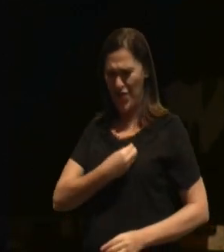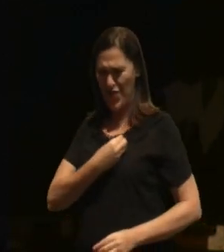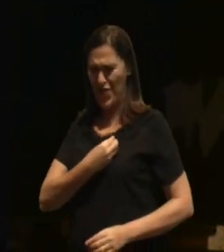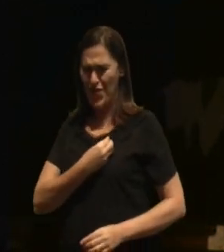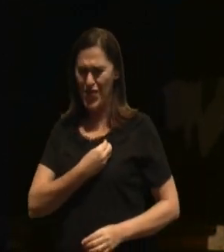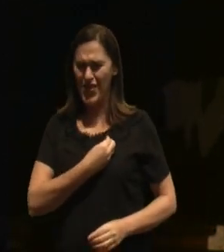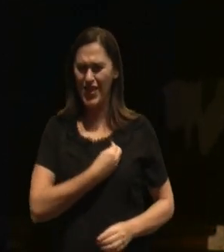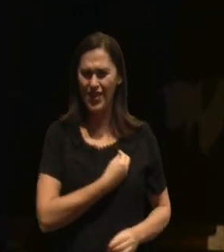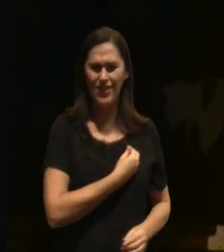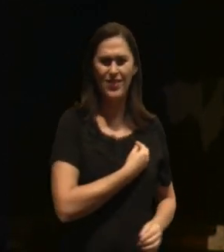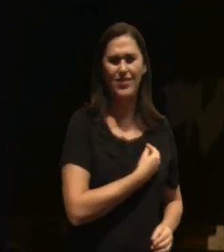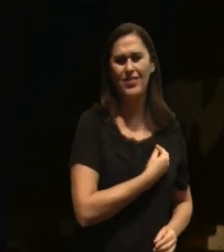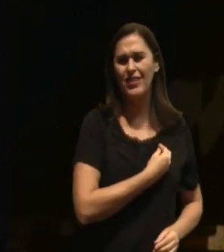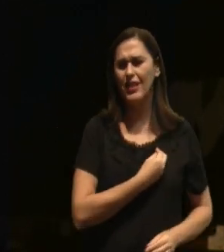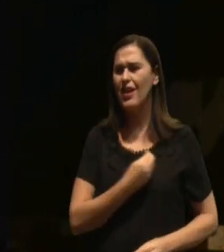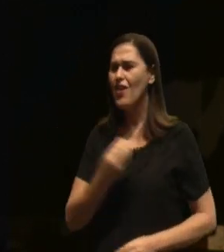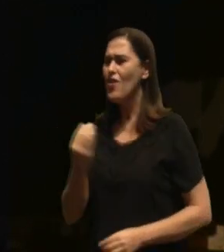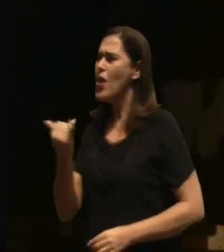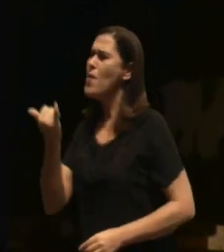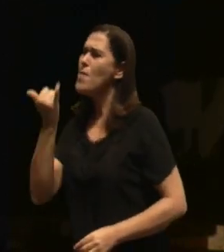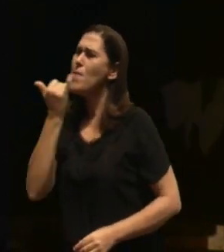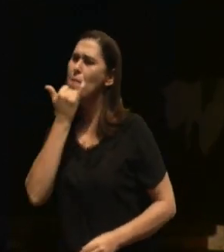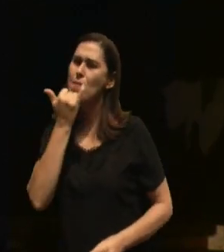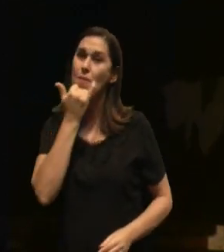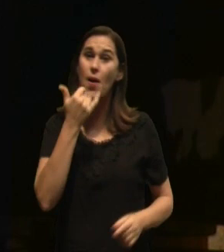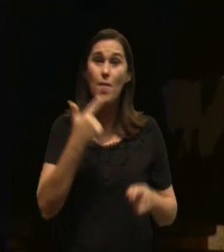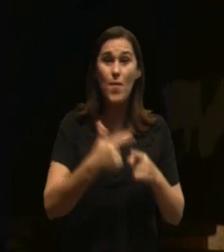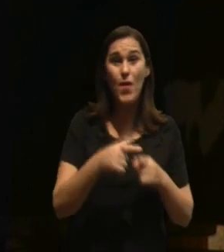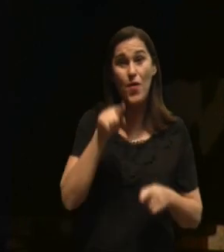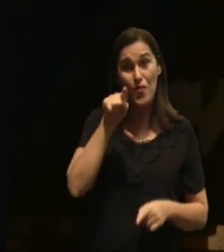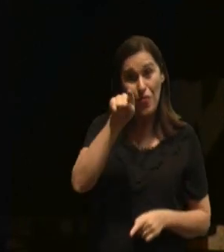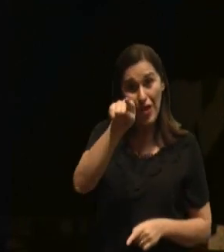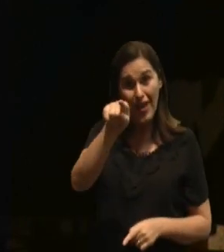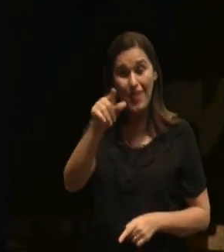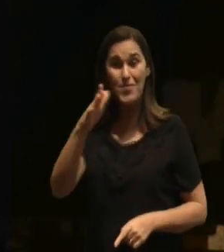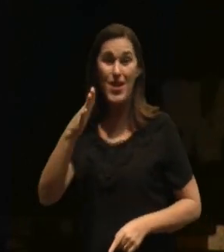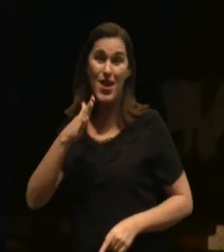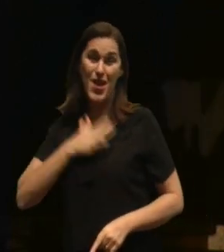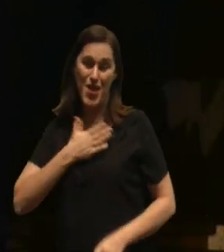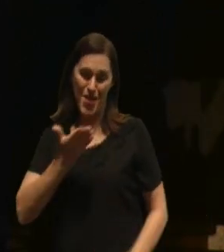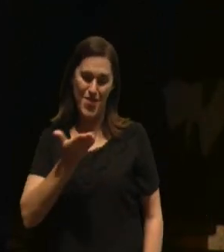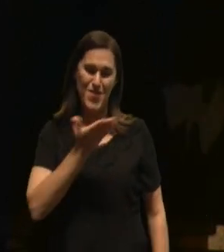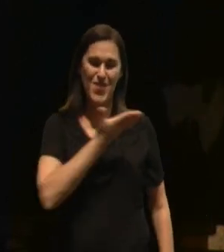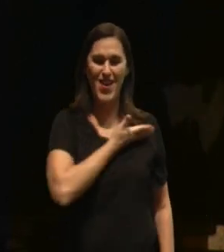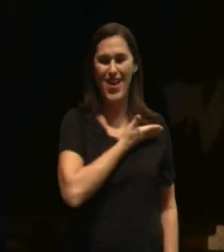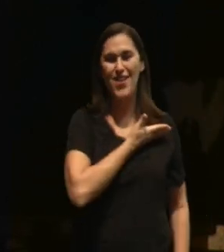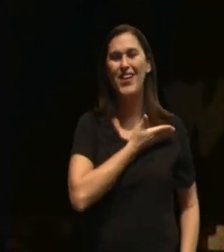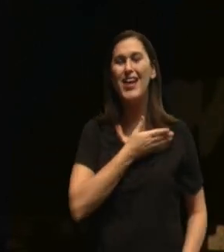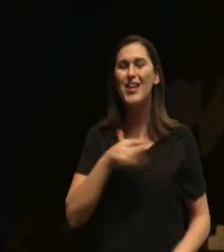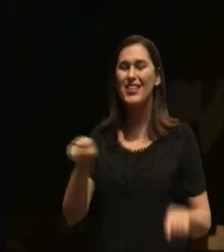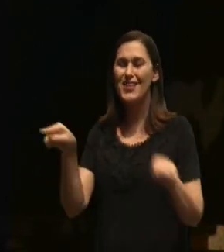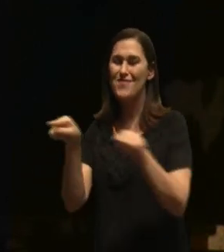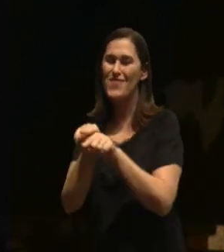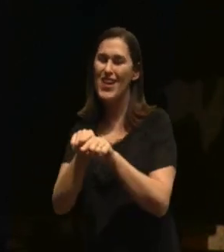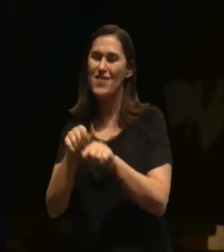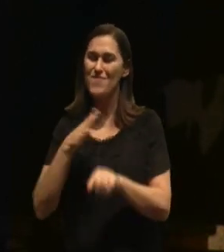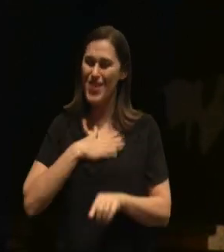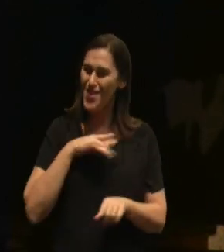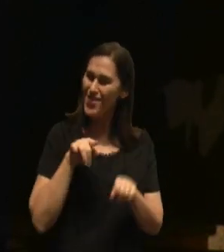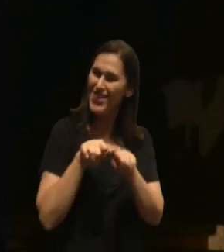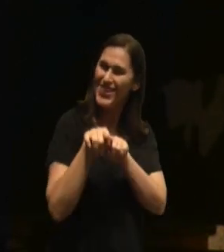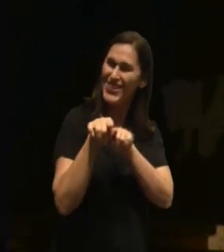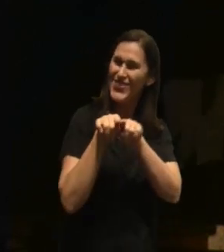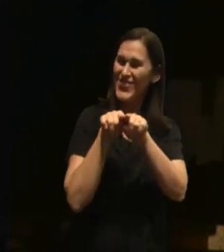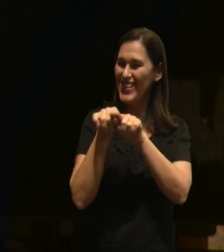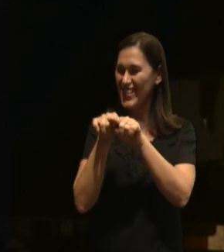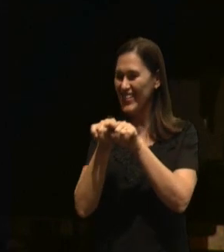o perdão, pois você é meu amigo e meu irmão.